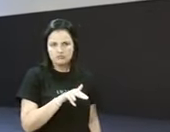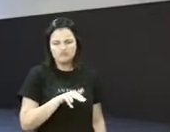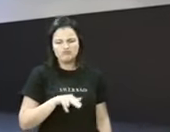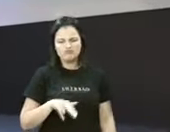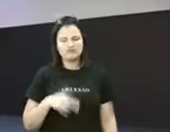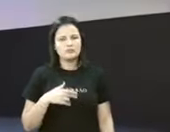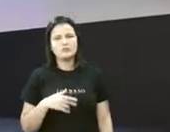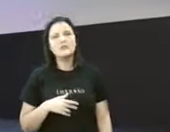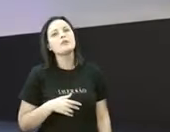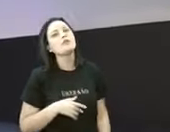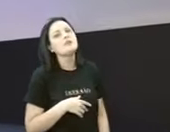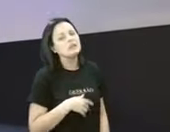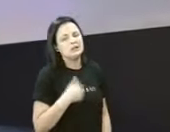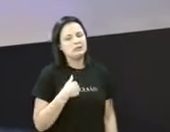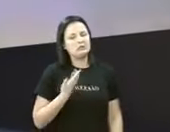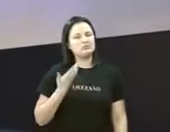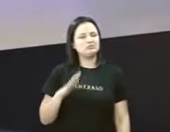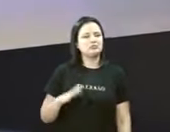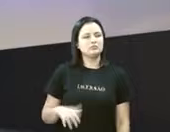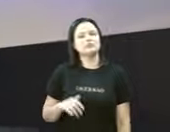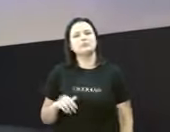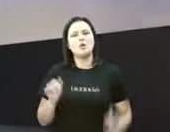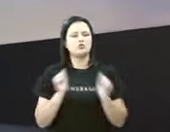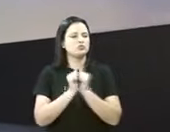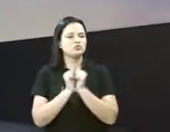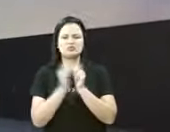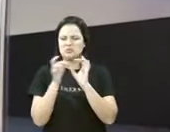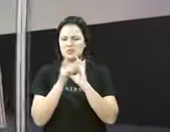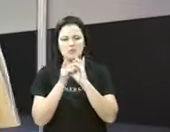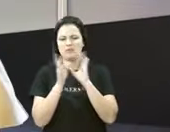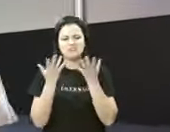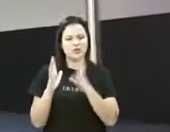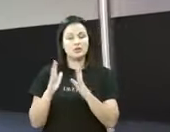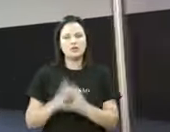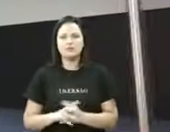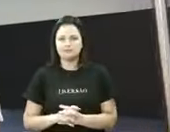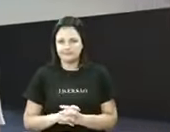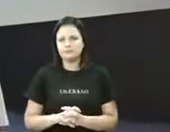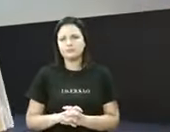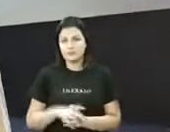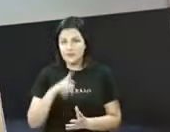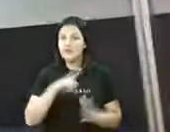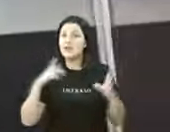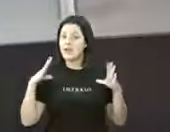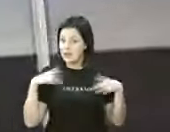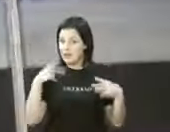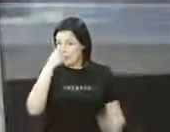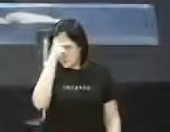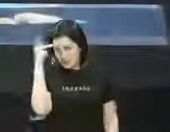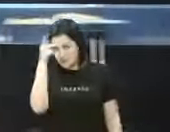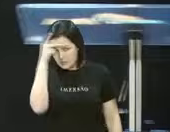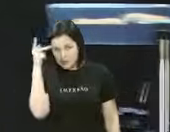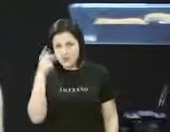Santo, mas eu não vou muito com a cara dele. Não. Tem serafim dizendo santo,